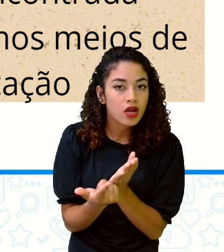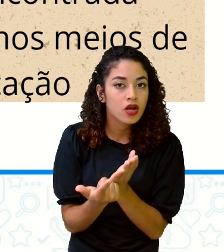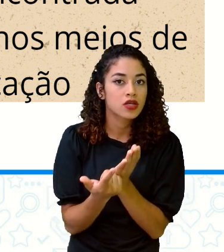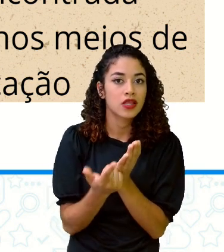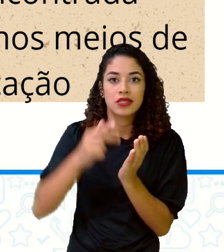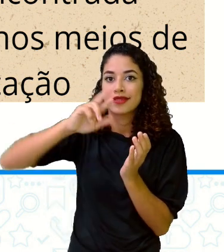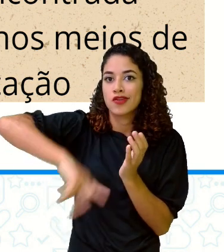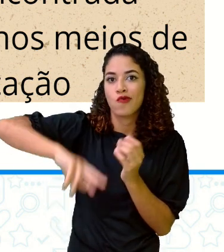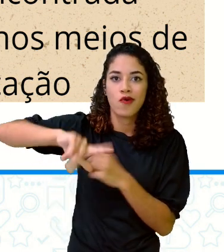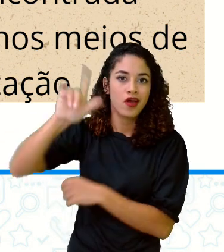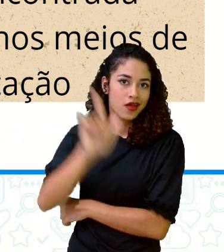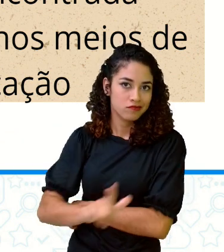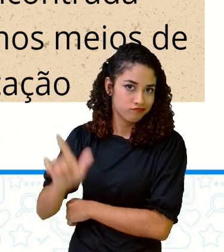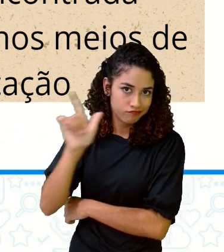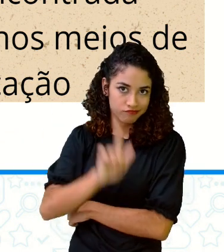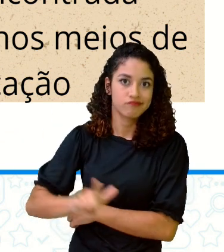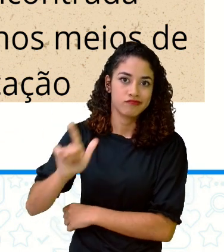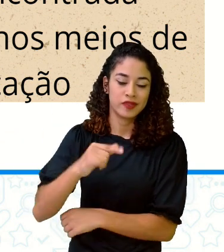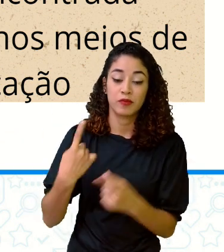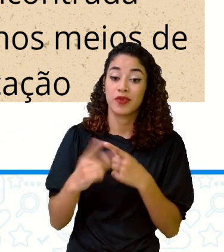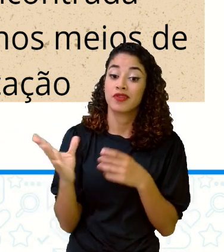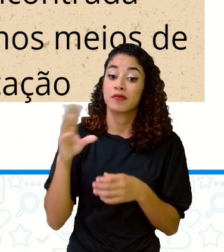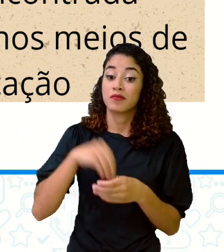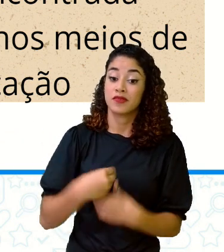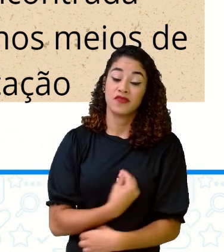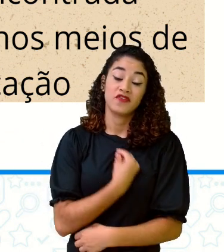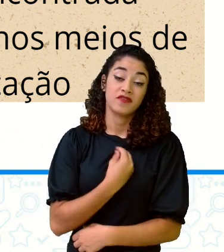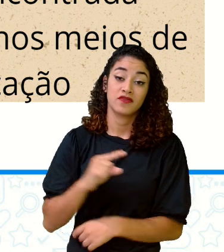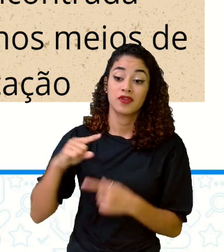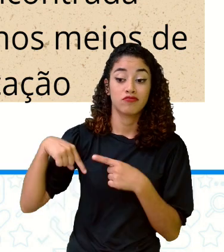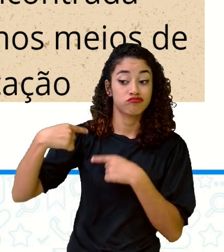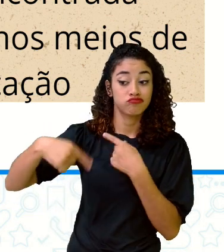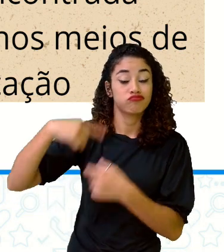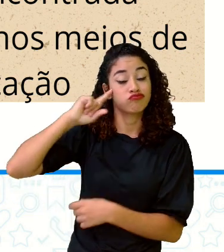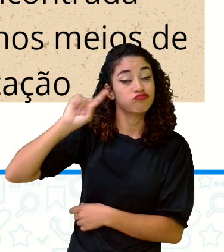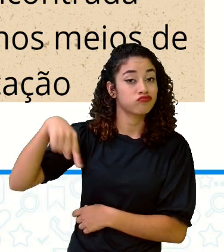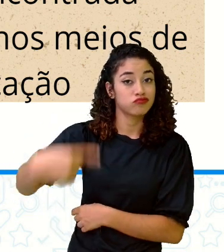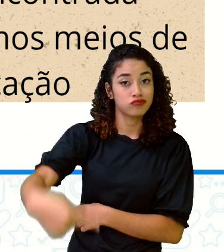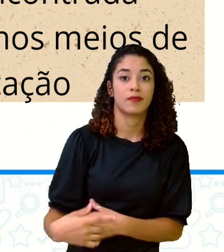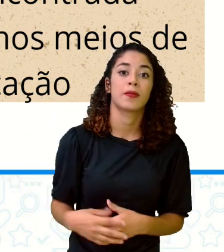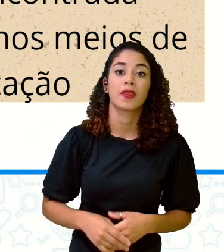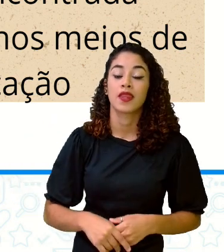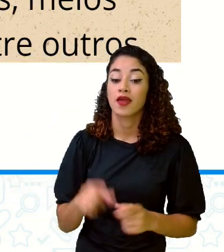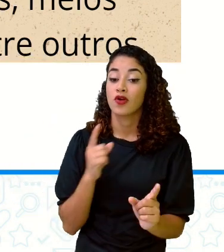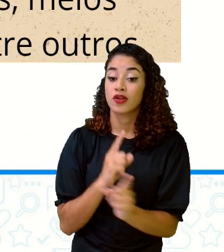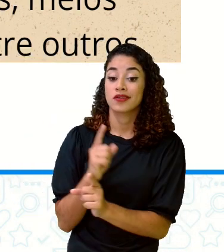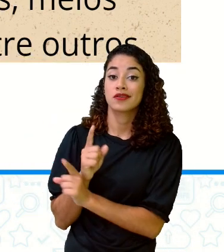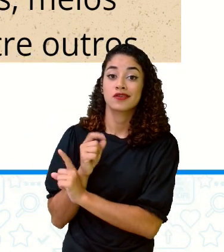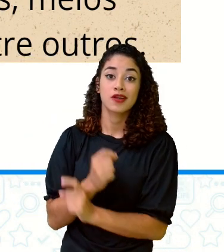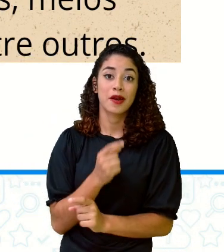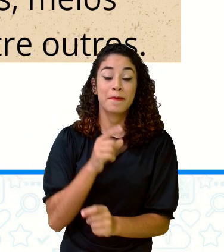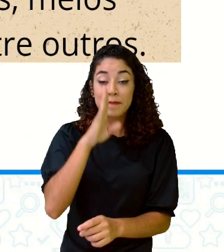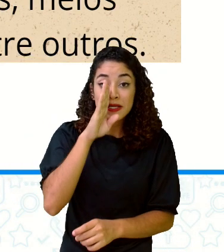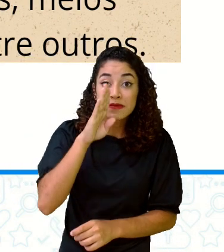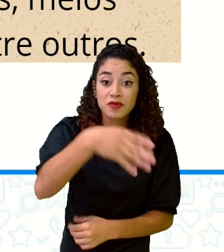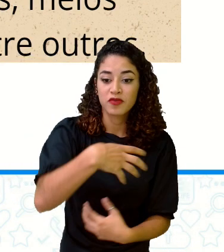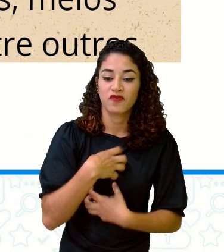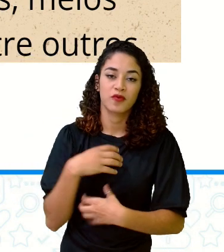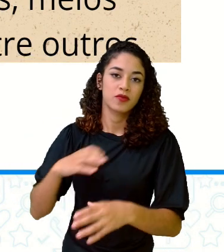literário, que está presente, em nosso dia a dia, sendo encontrada, principalmente, nos meios, de comunicação,